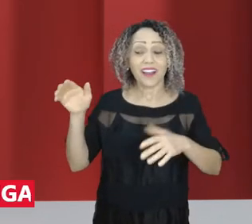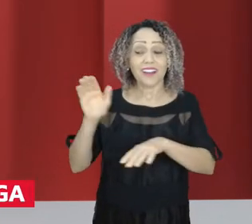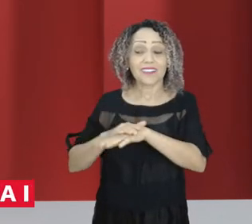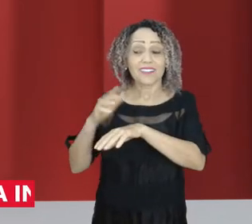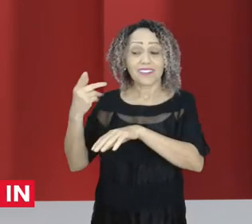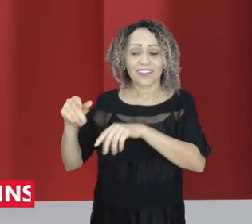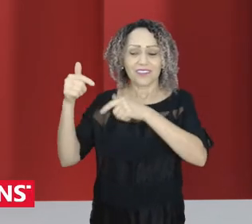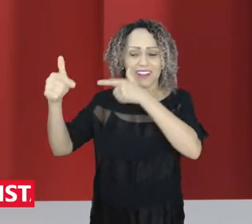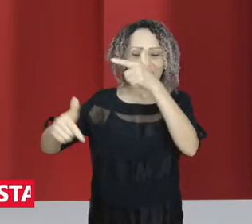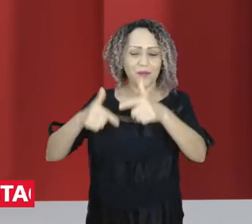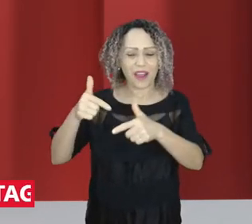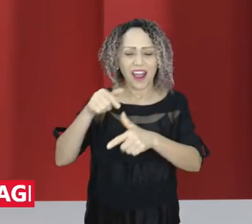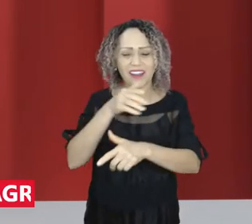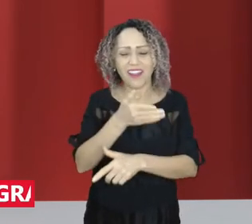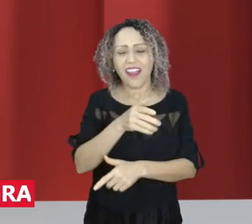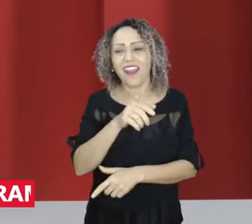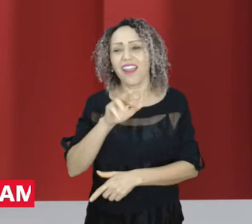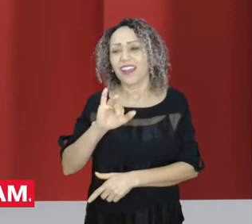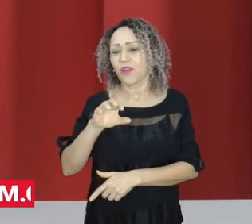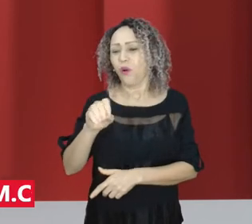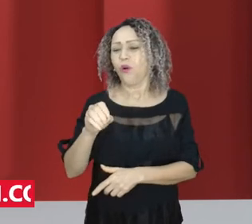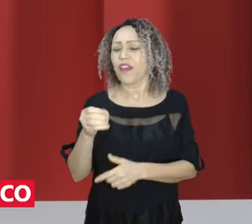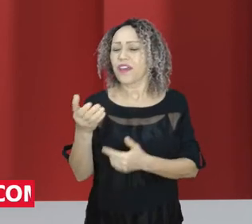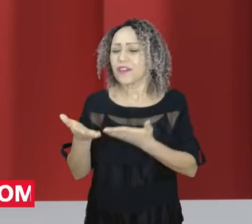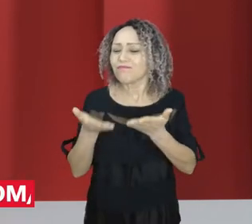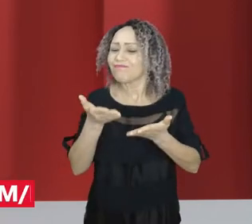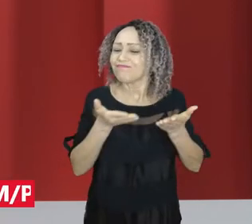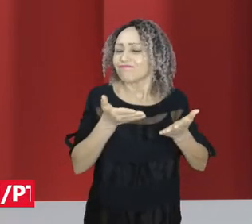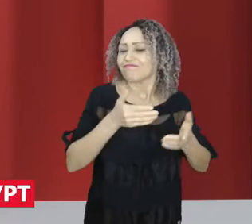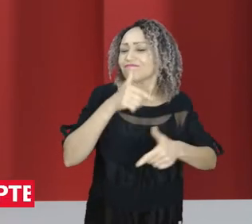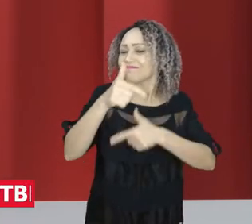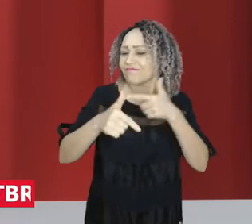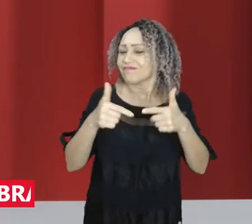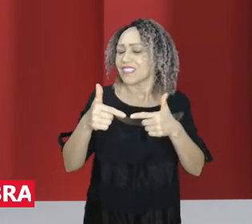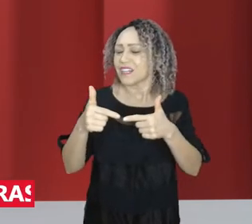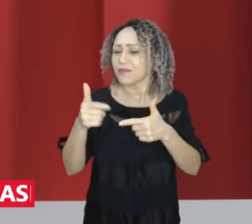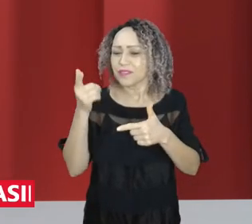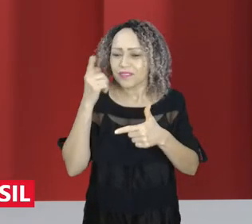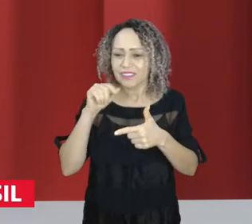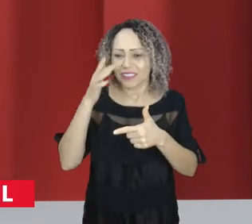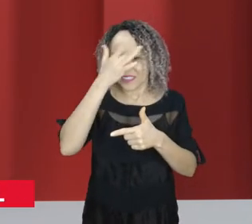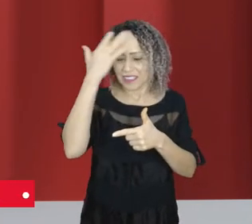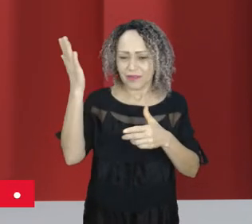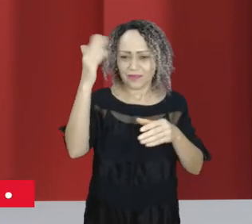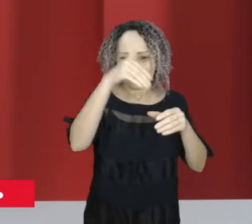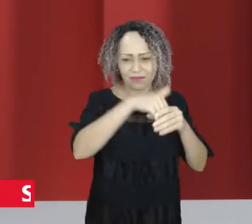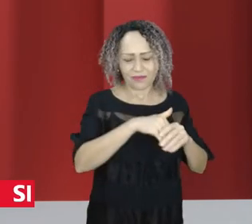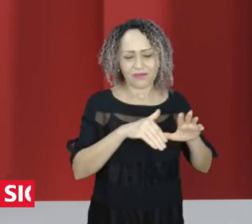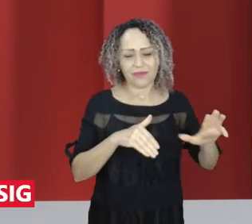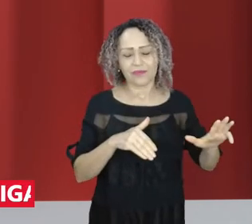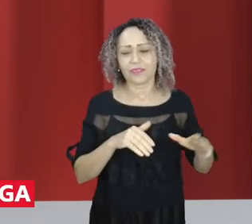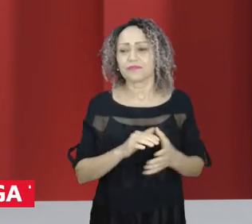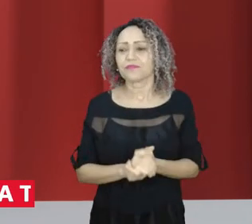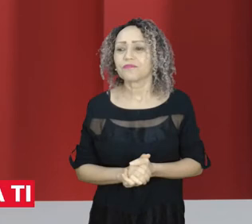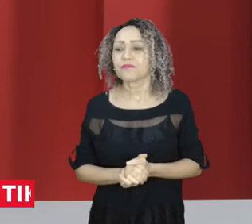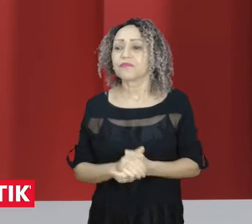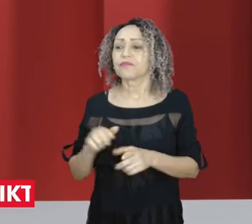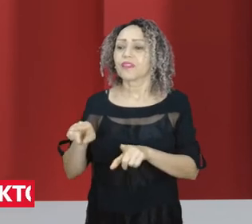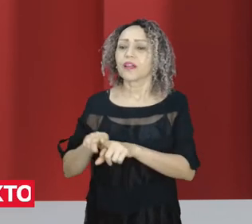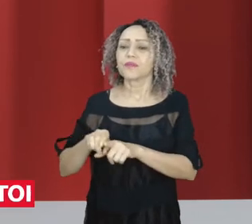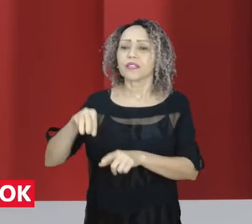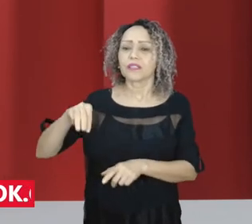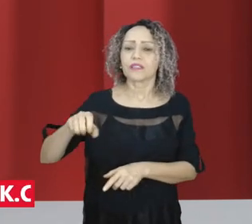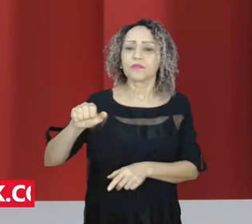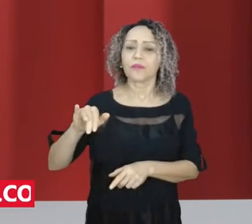Niterói. Luciano Almeida, Pernambuco com Lula. É, Maria Fortunato também aqui falando com a